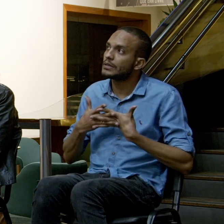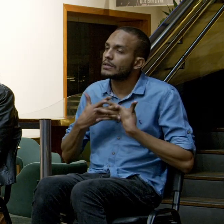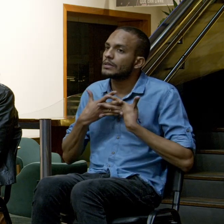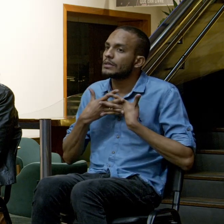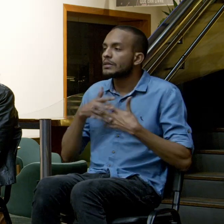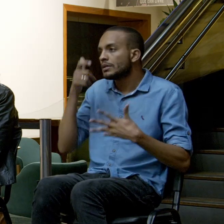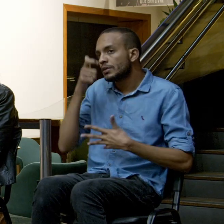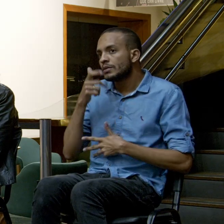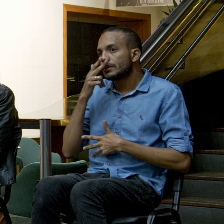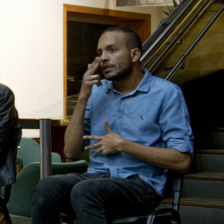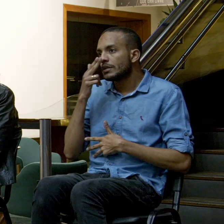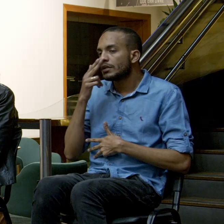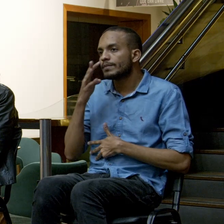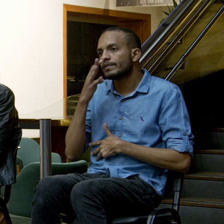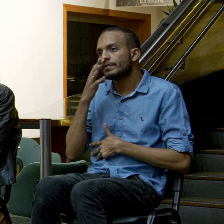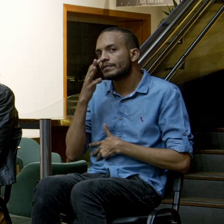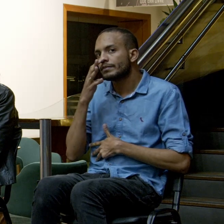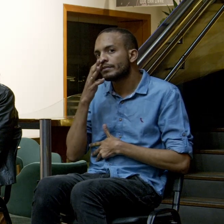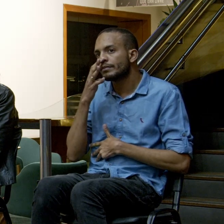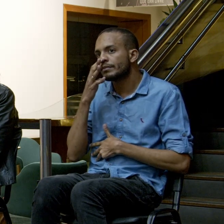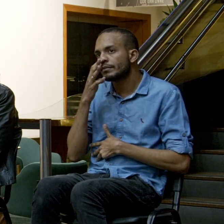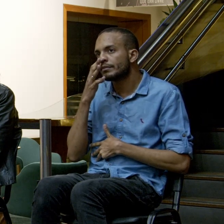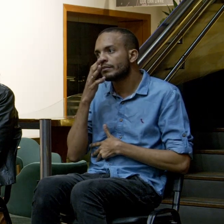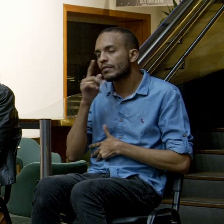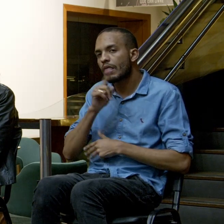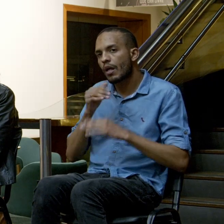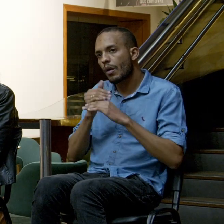Eu acho muito interessante não ser